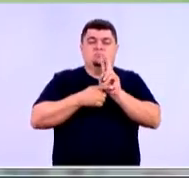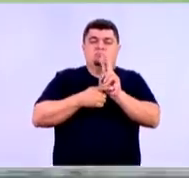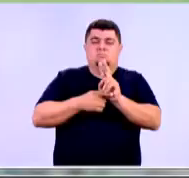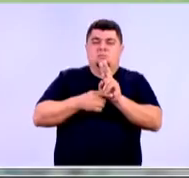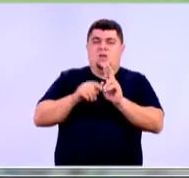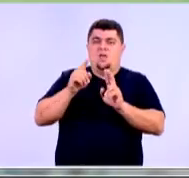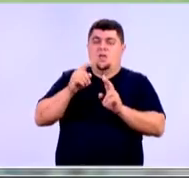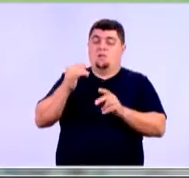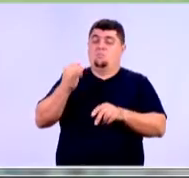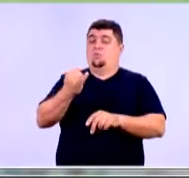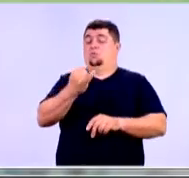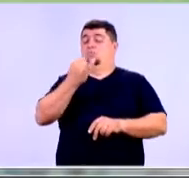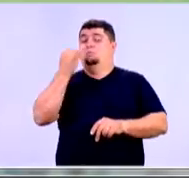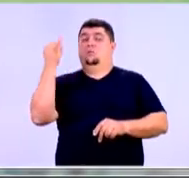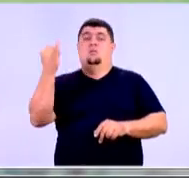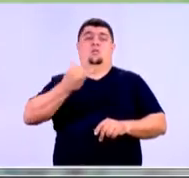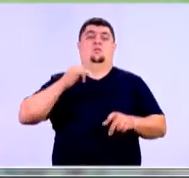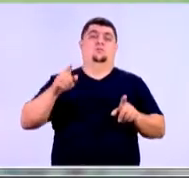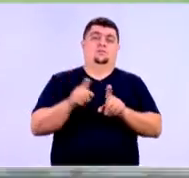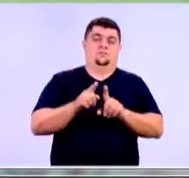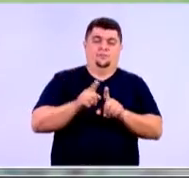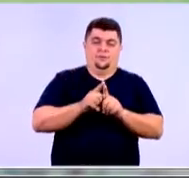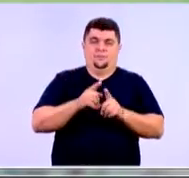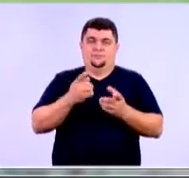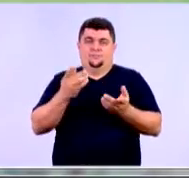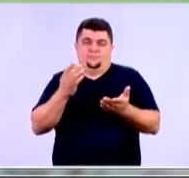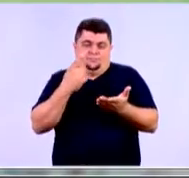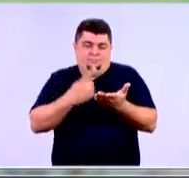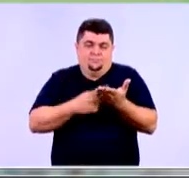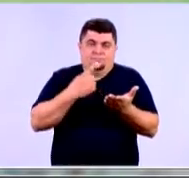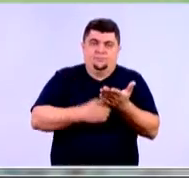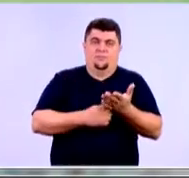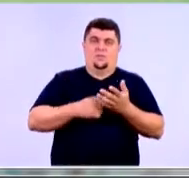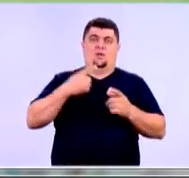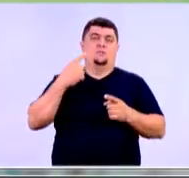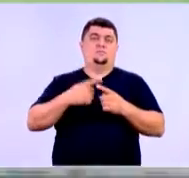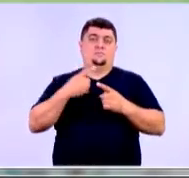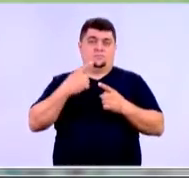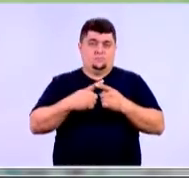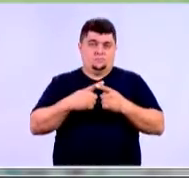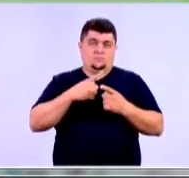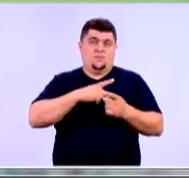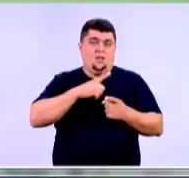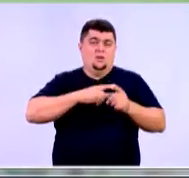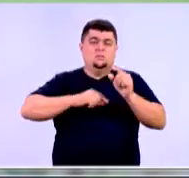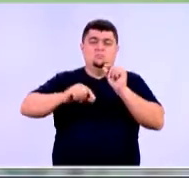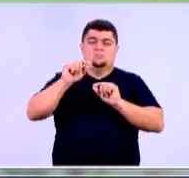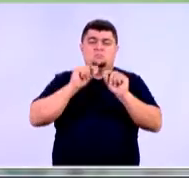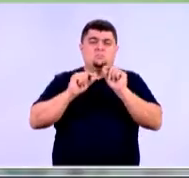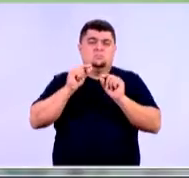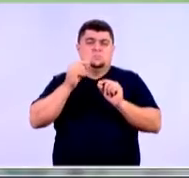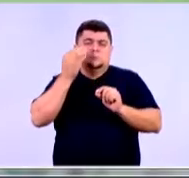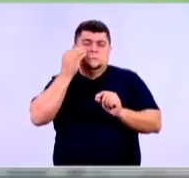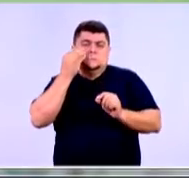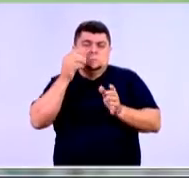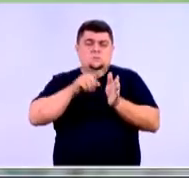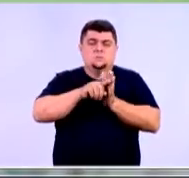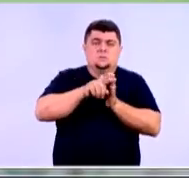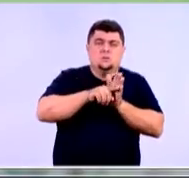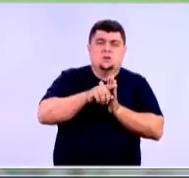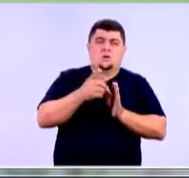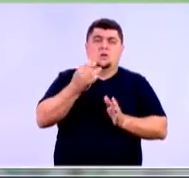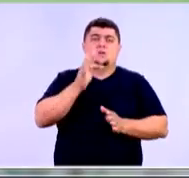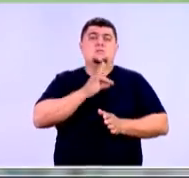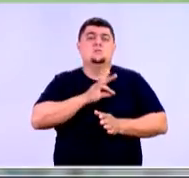pontos essenciais na hora da negociação. Para tal, deve-se verificar os recursos, entradas